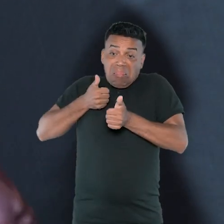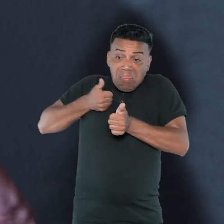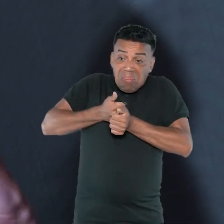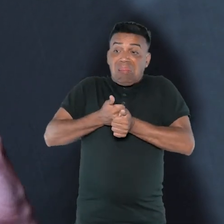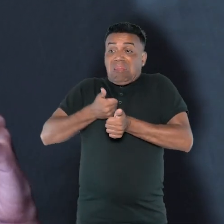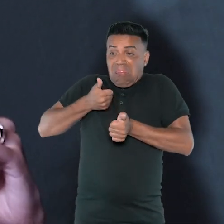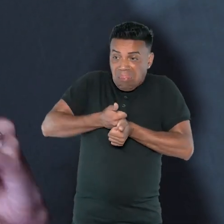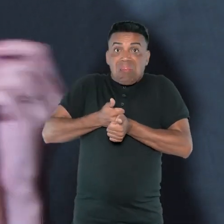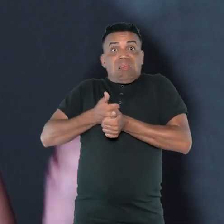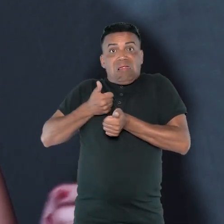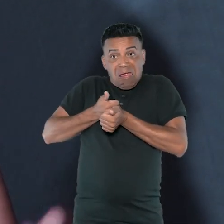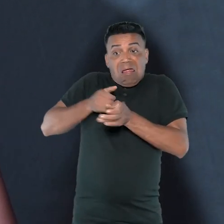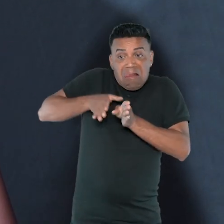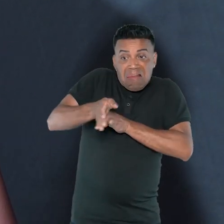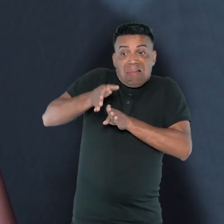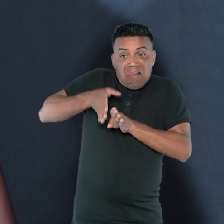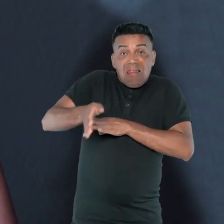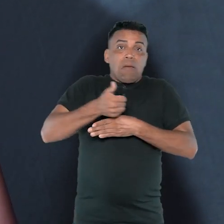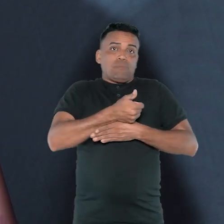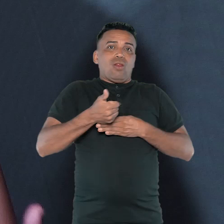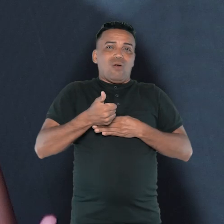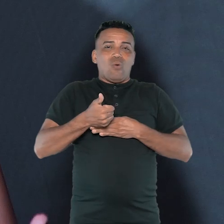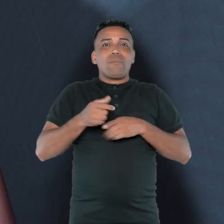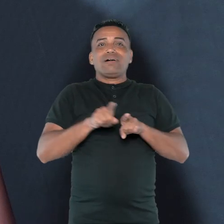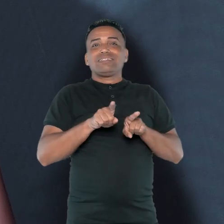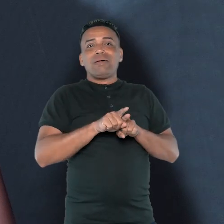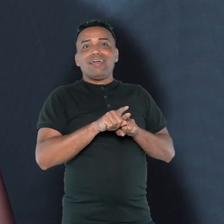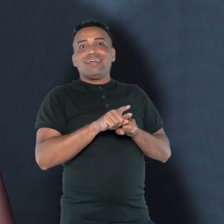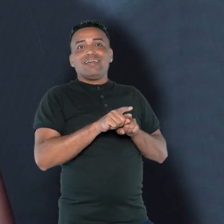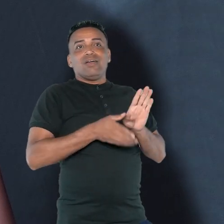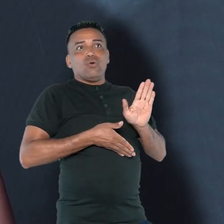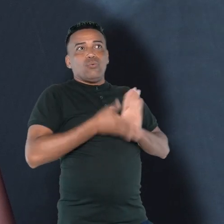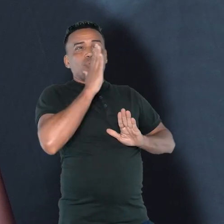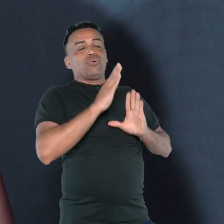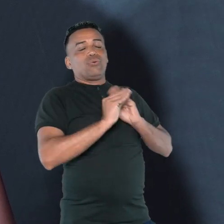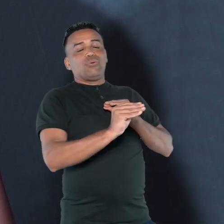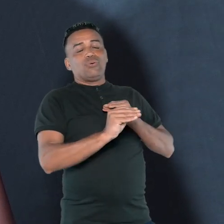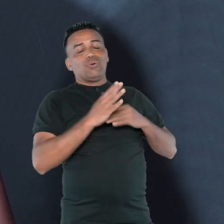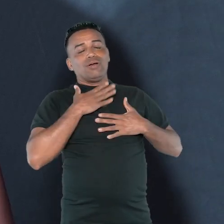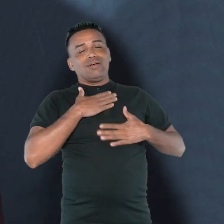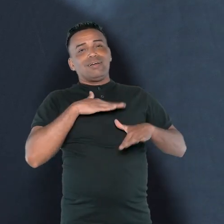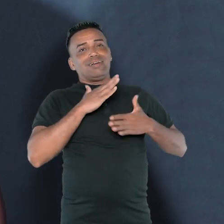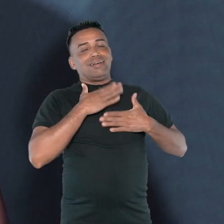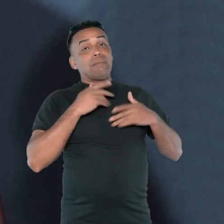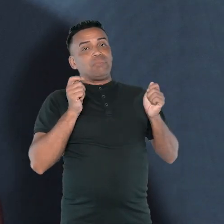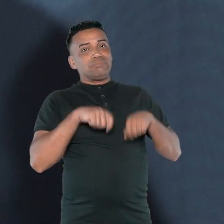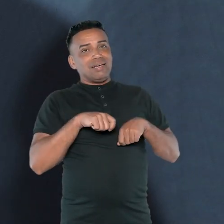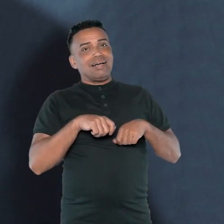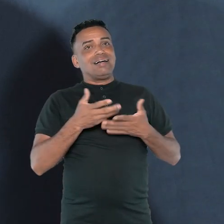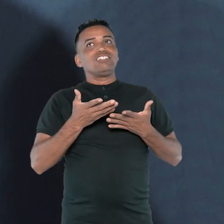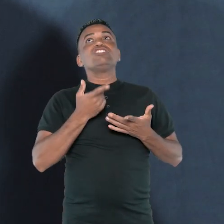prescritivo, muito orientado pela moral, mas existe essa saída também de possibilidades